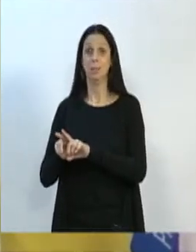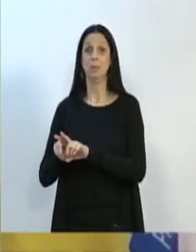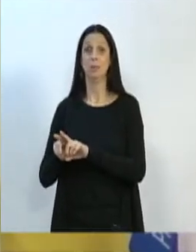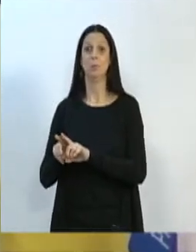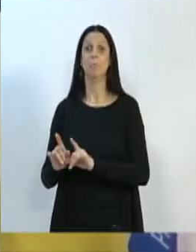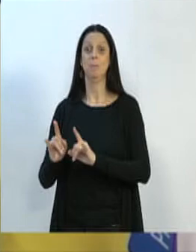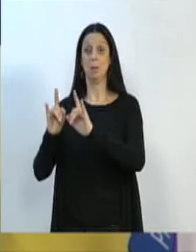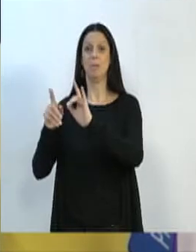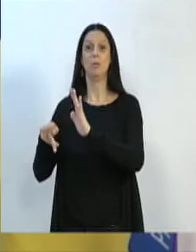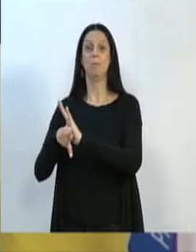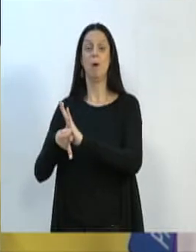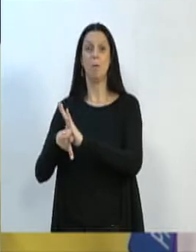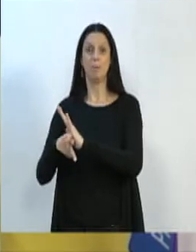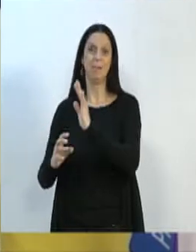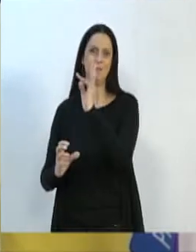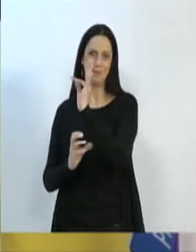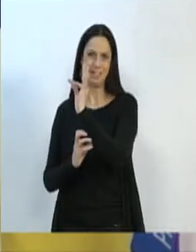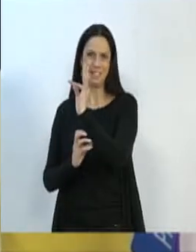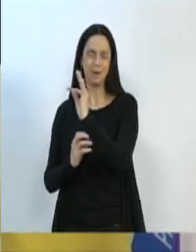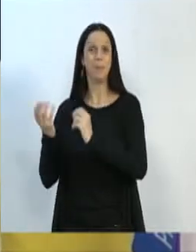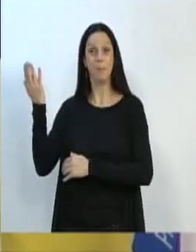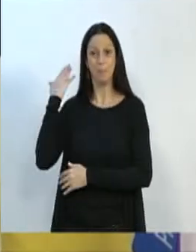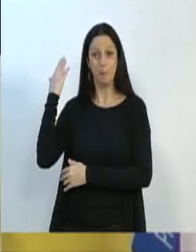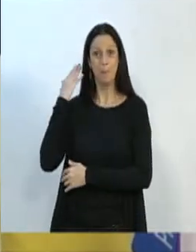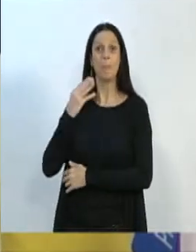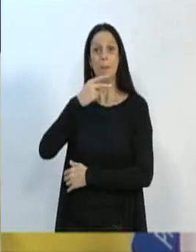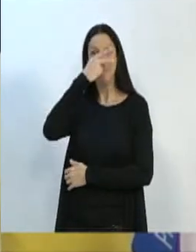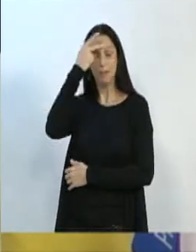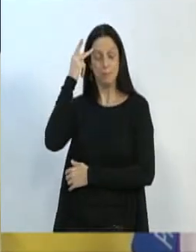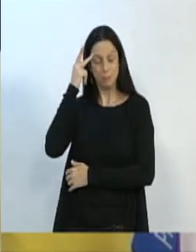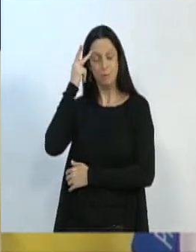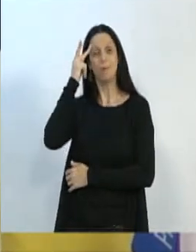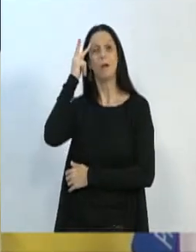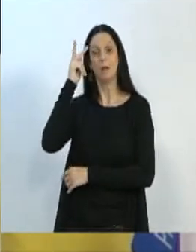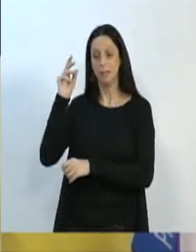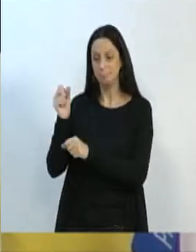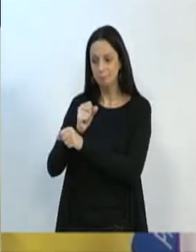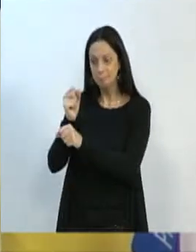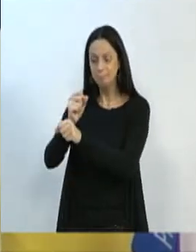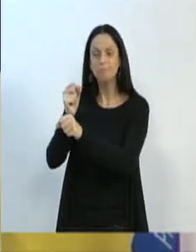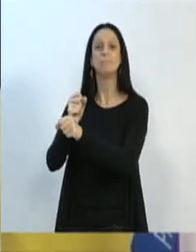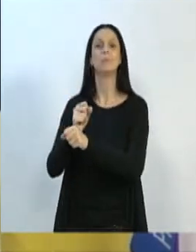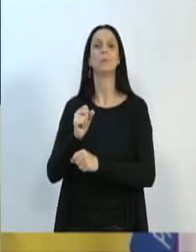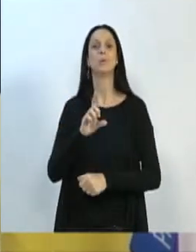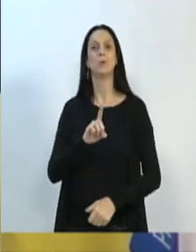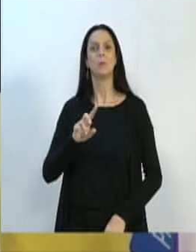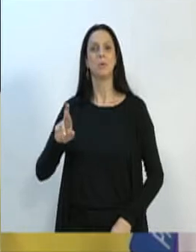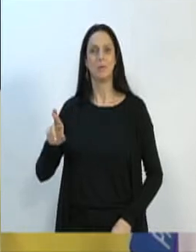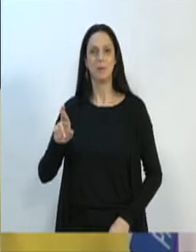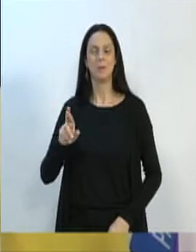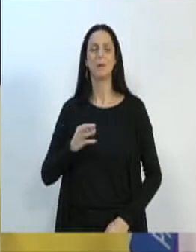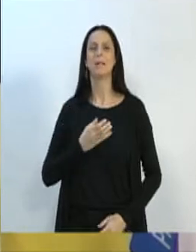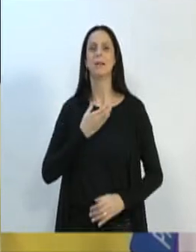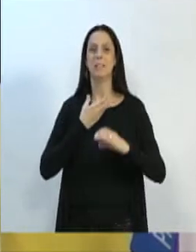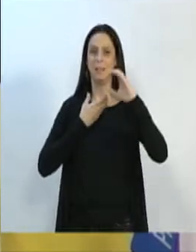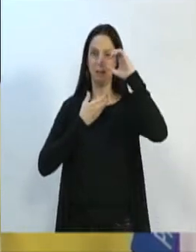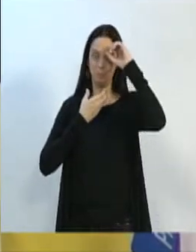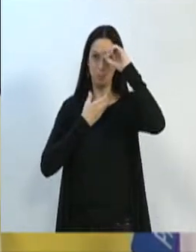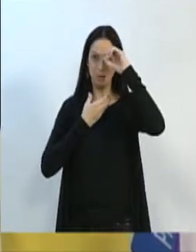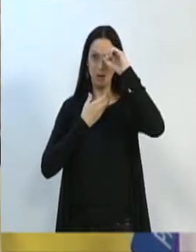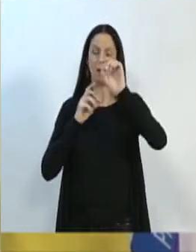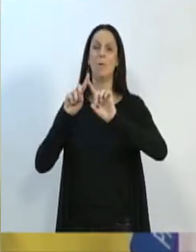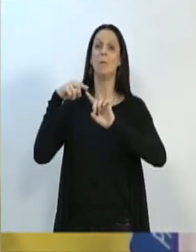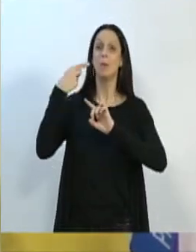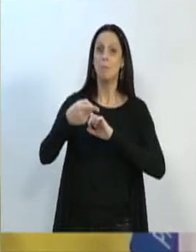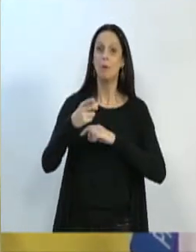1875 pelo Doutor Blumenau ampliado em 1918 pelo prefeito Paulo Zimmermann e depois de 1958 pelo